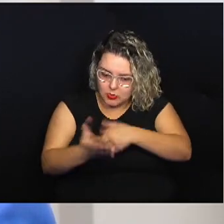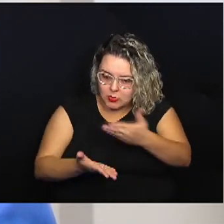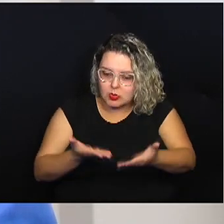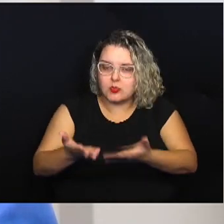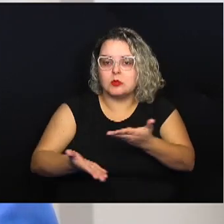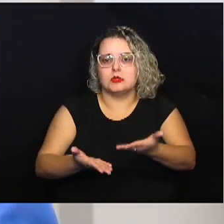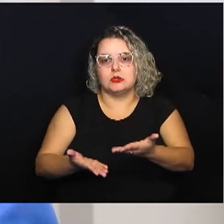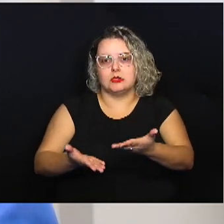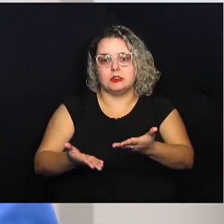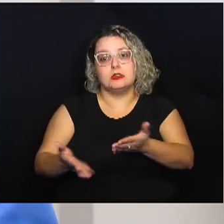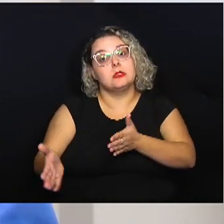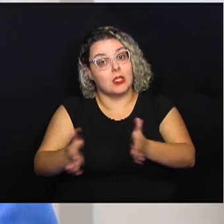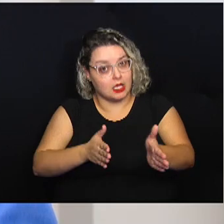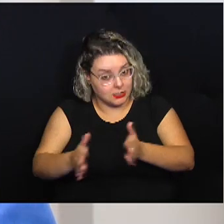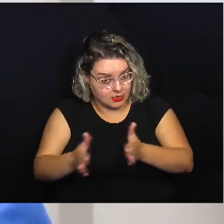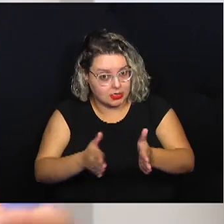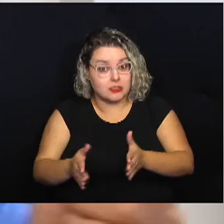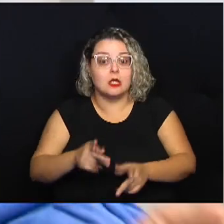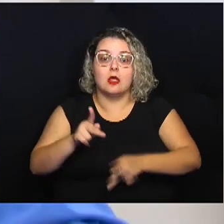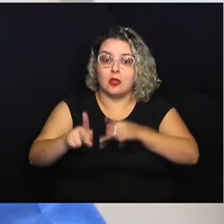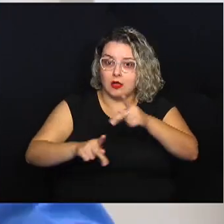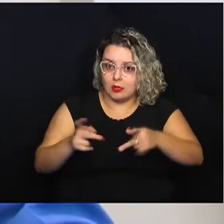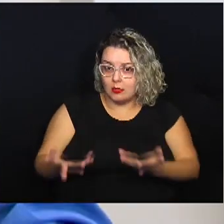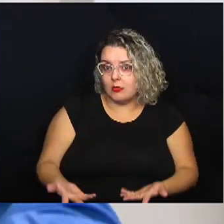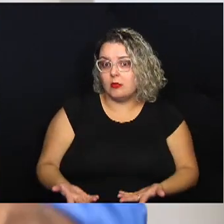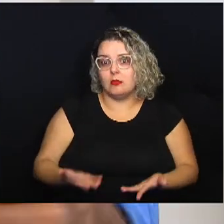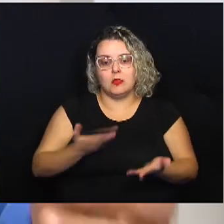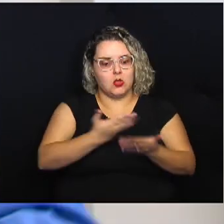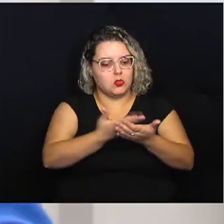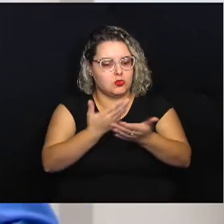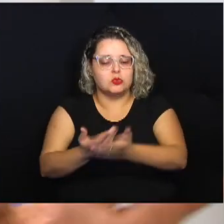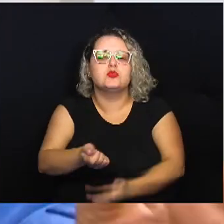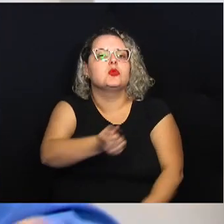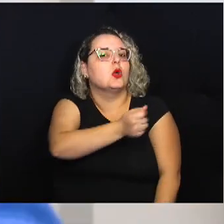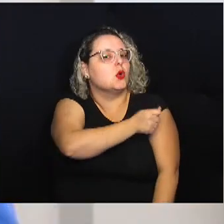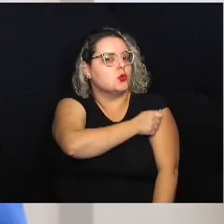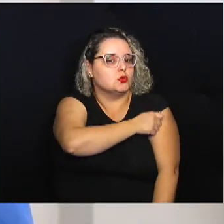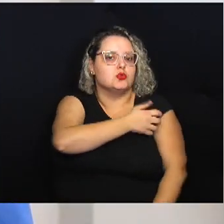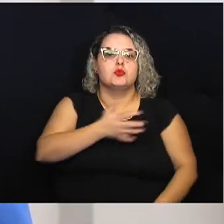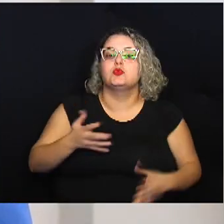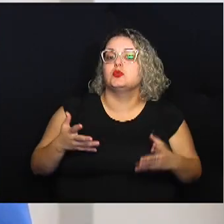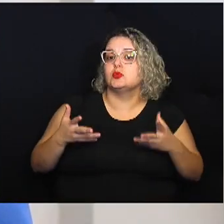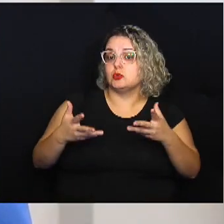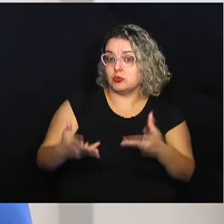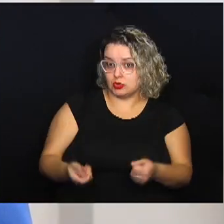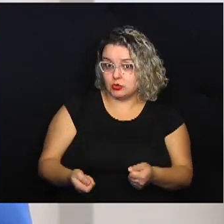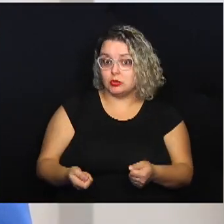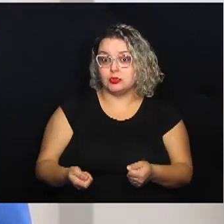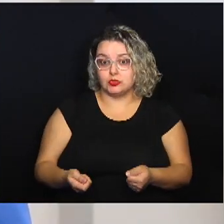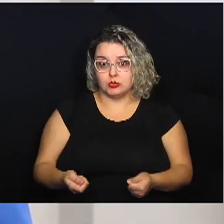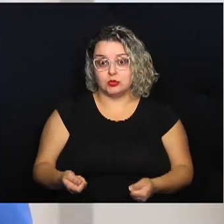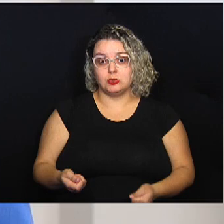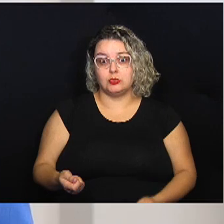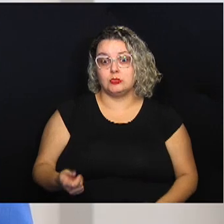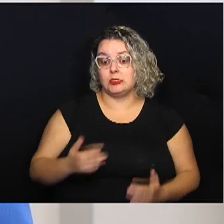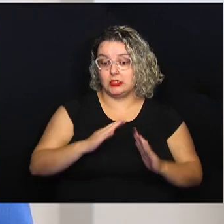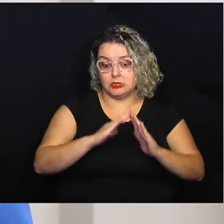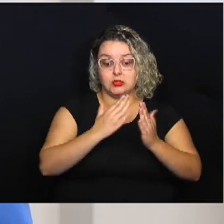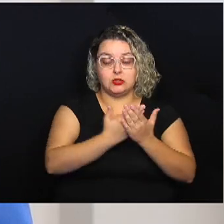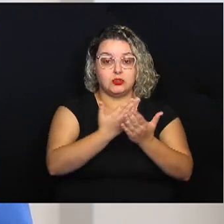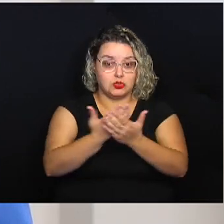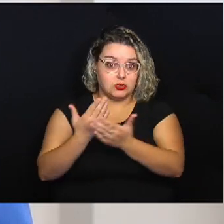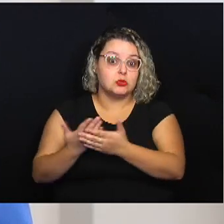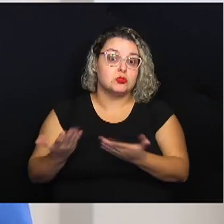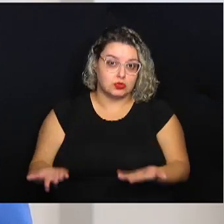dar acessibilidade à população, para estudantes, alunos, né, de todas as escolas, né,